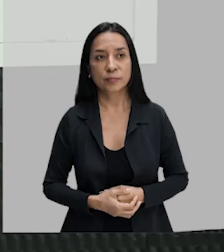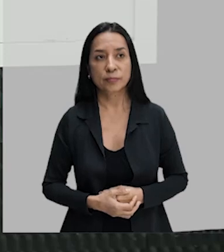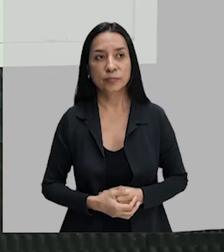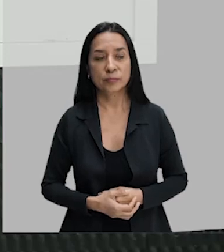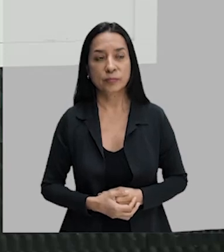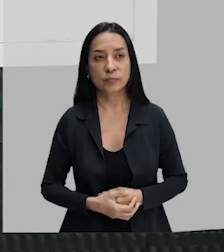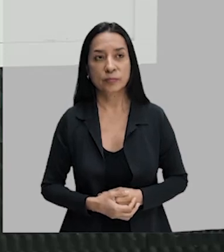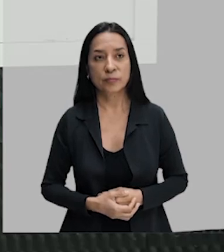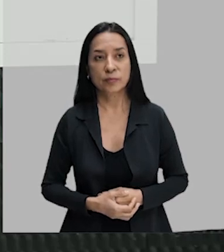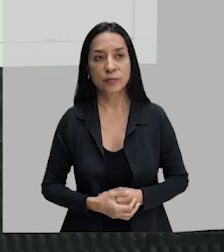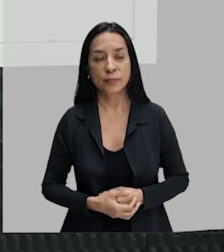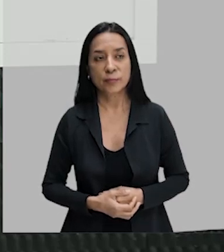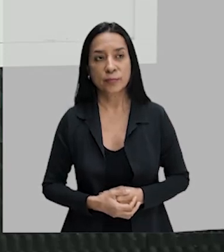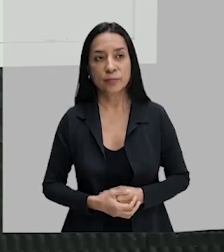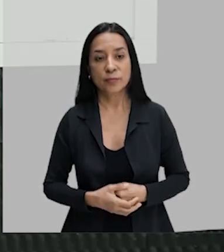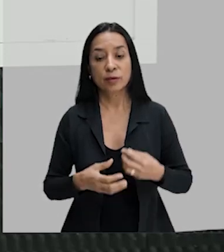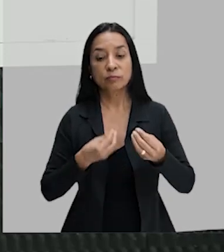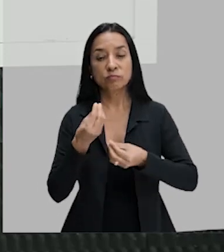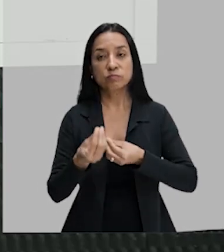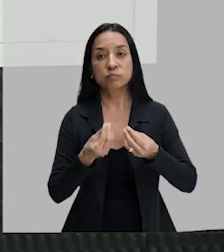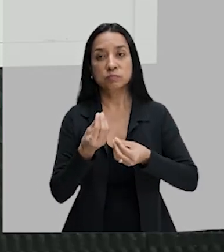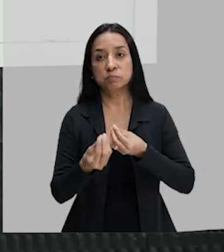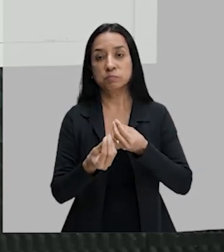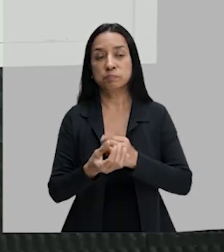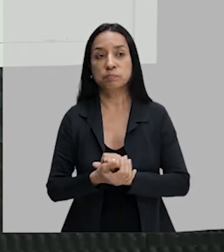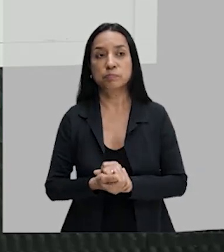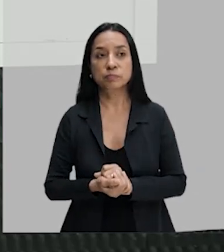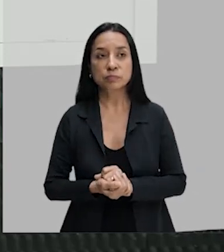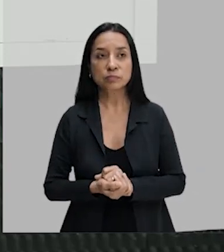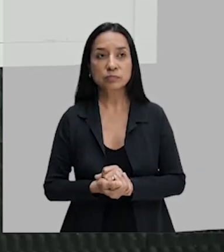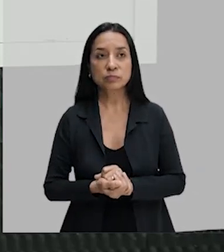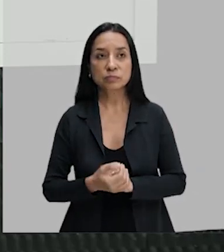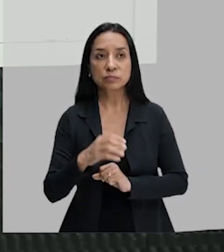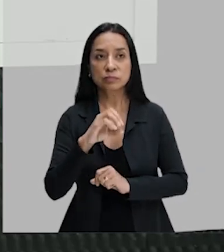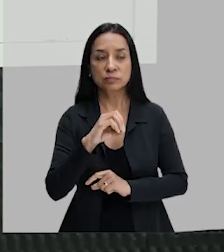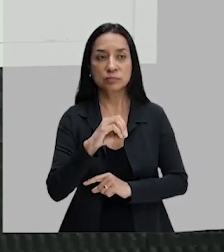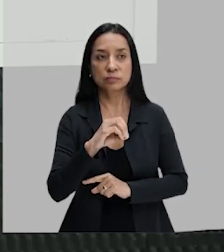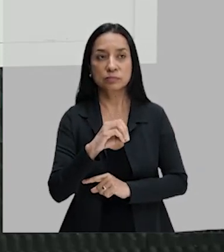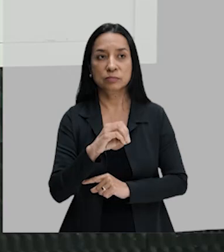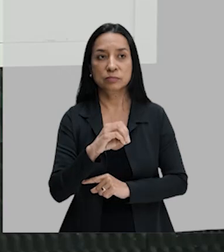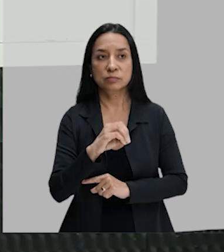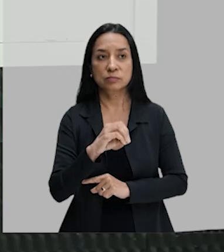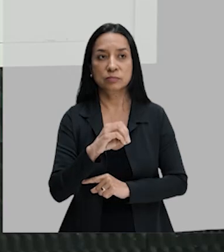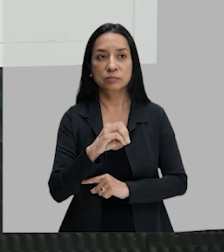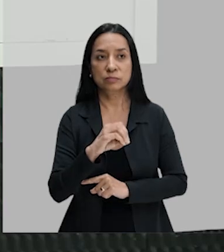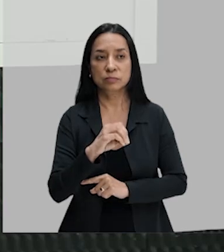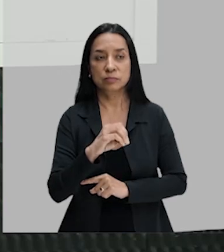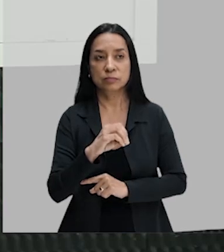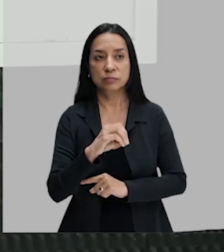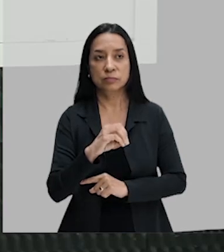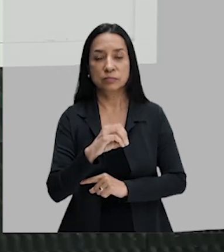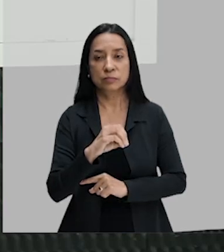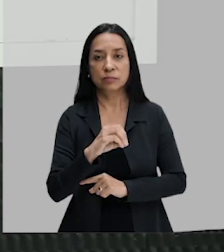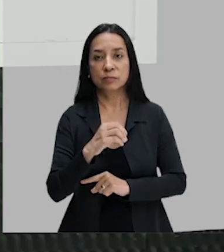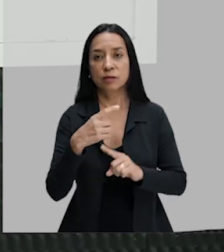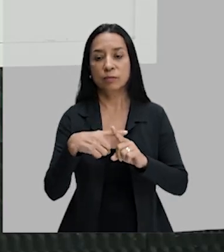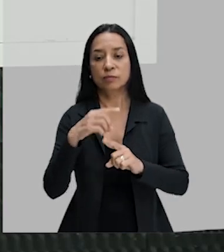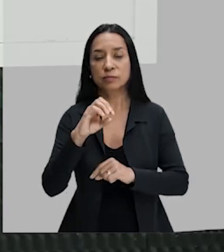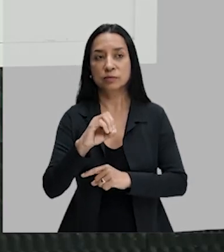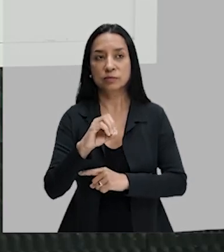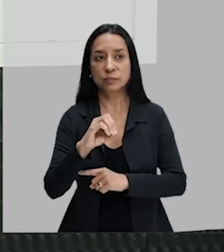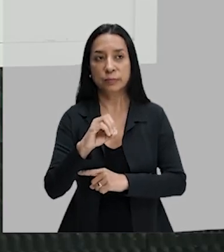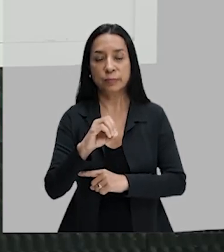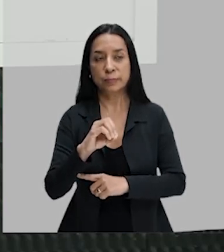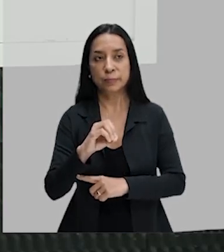Certo? Então vai ficar como aqui? Aqui dá 0, né? Se botar mais 0, se botar menos